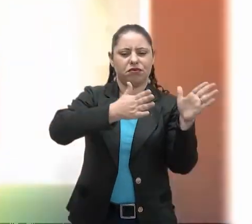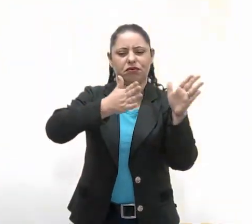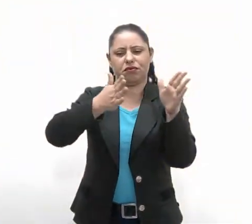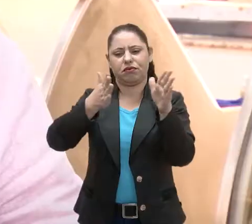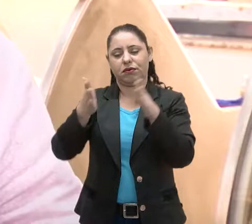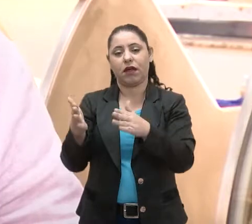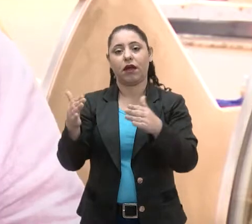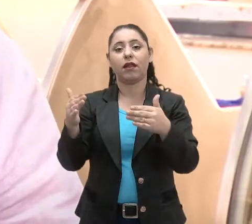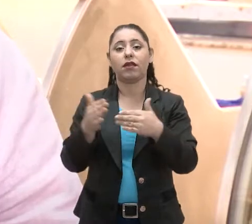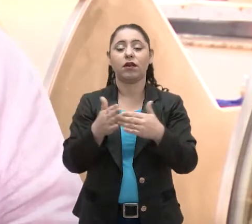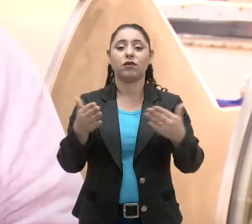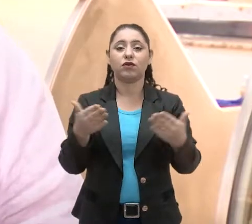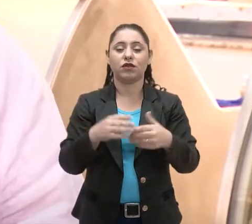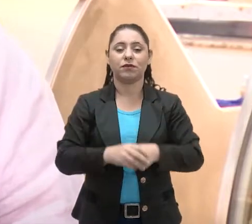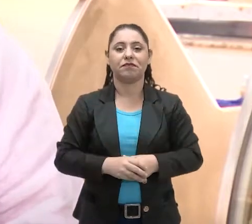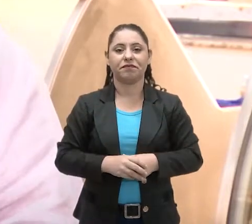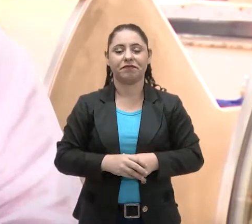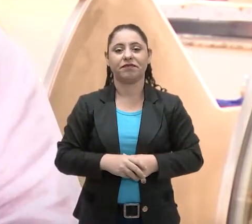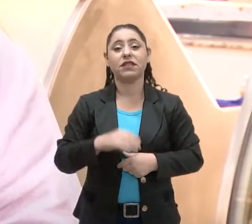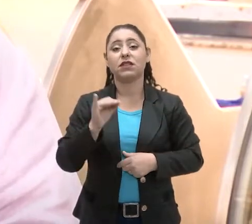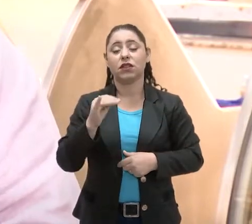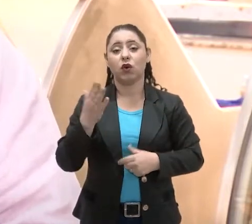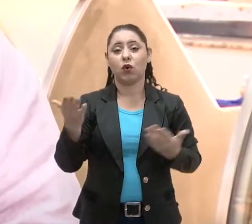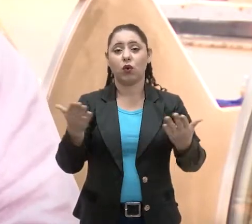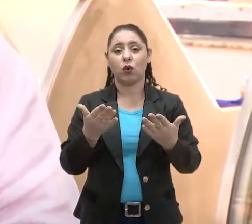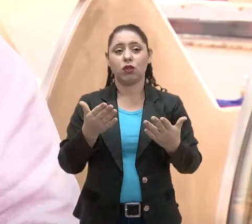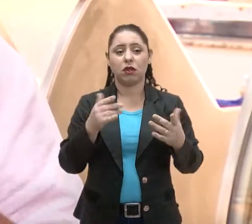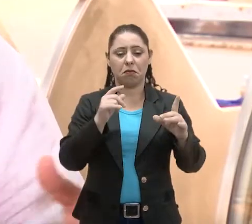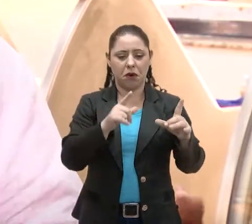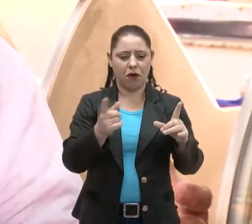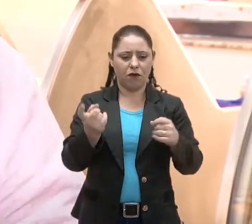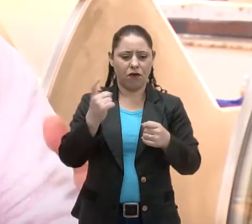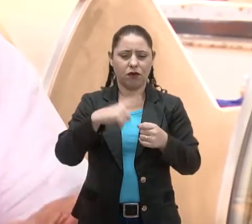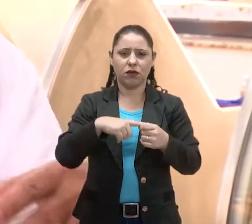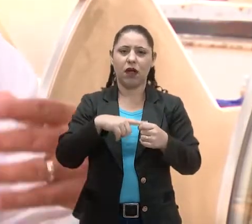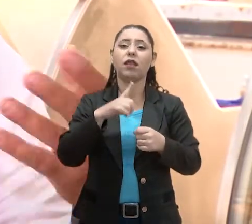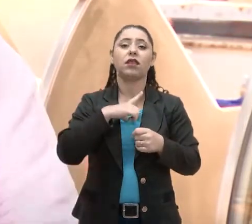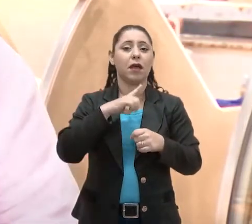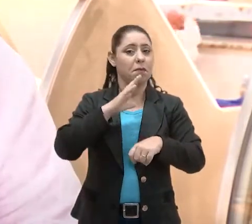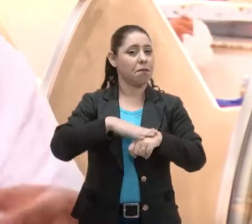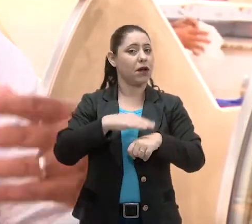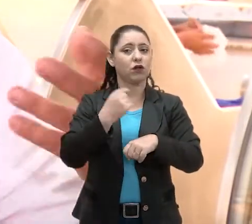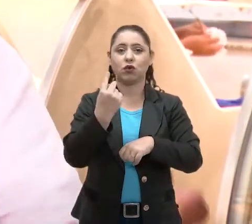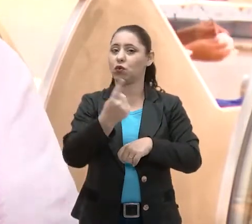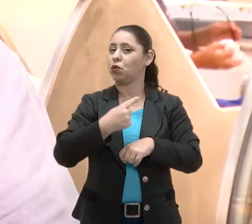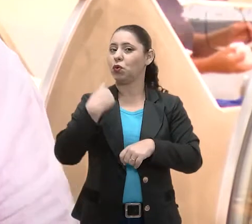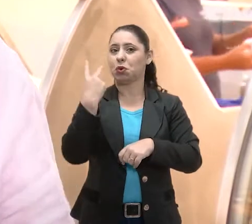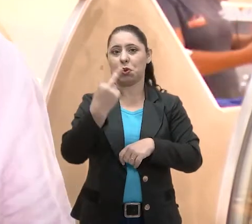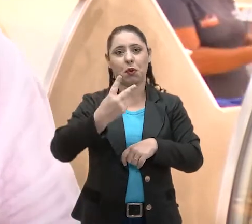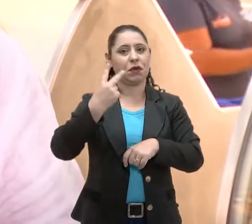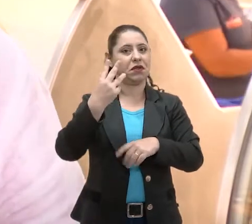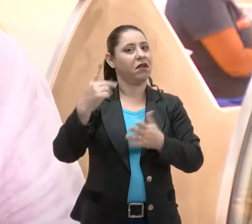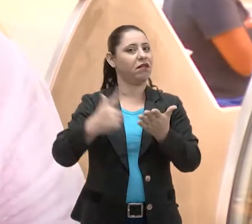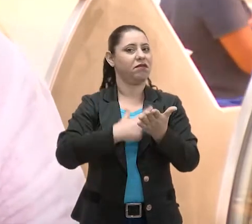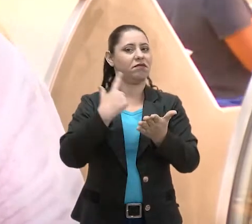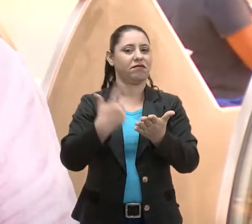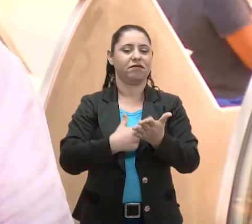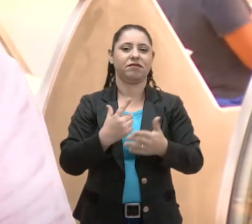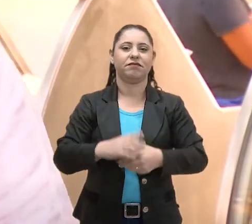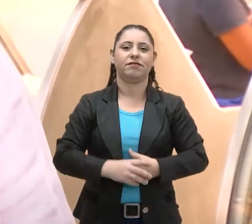coisas, né? Eu acho que se a gente for hoje botar tudo isso, eu acho que cabe mais 1, mais 2 vezes.